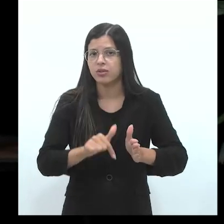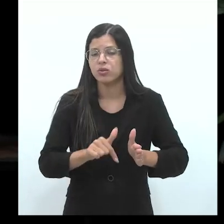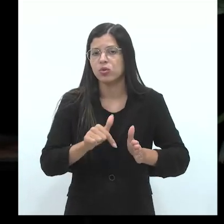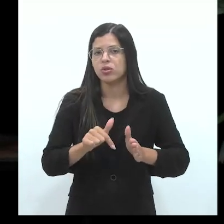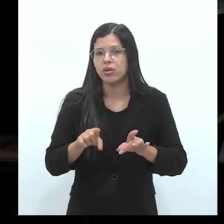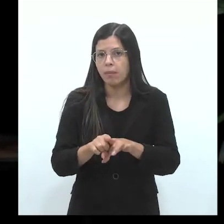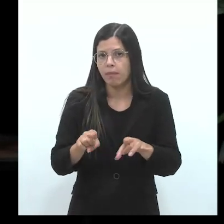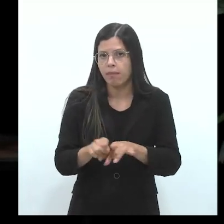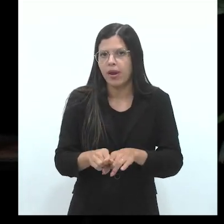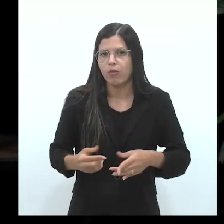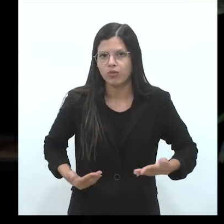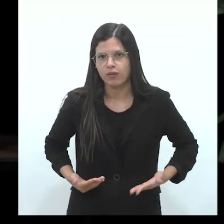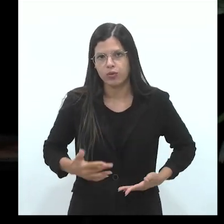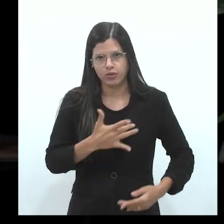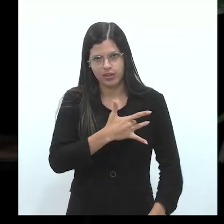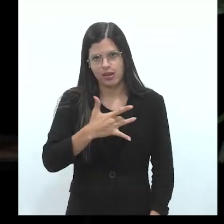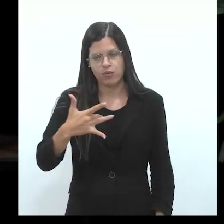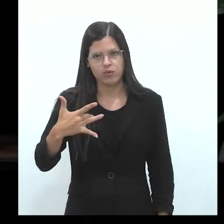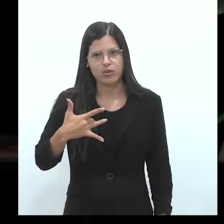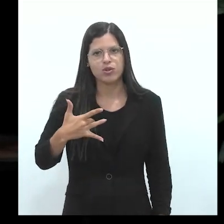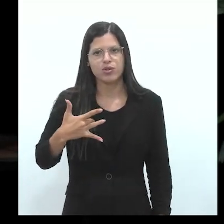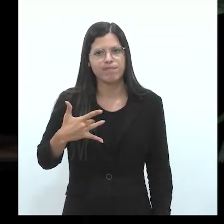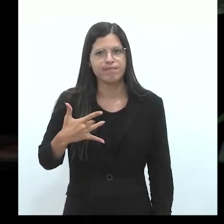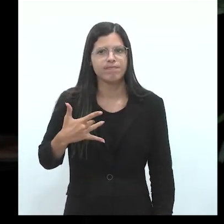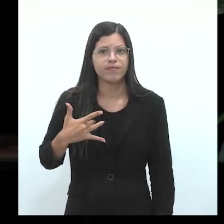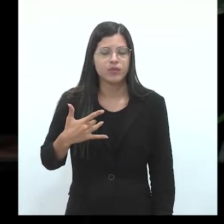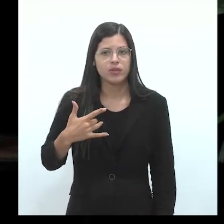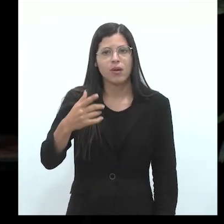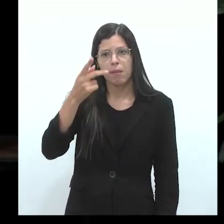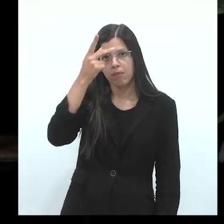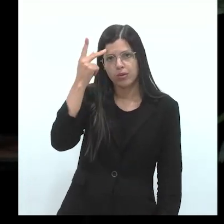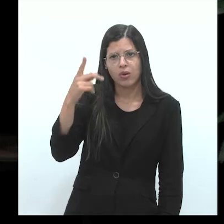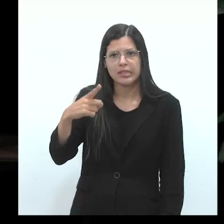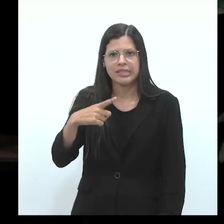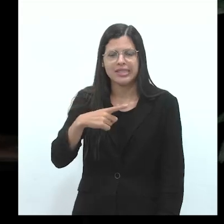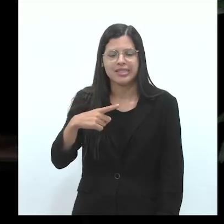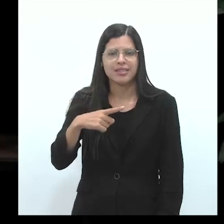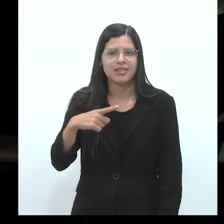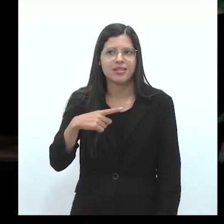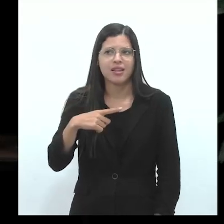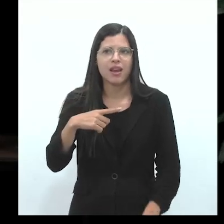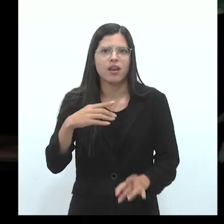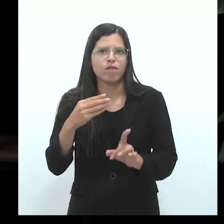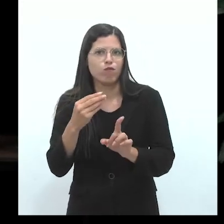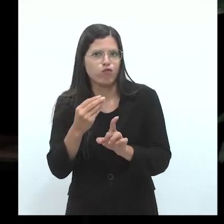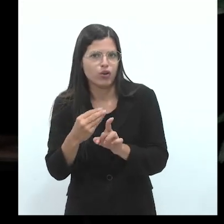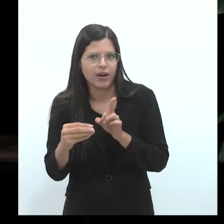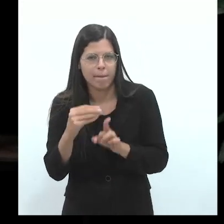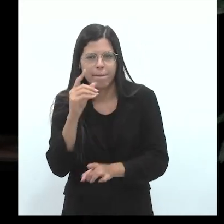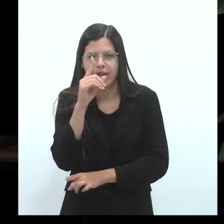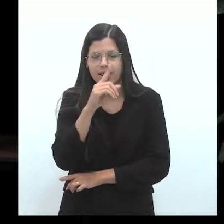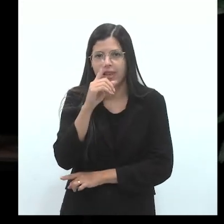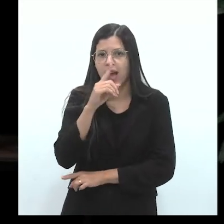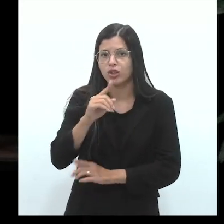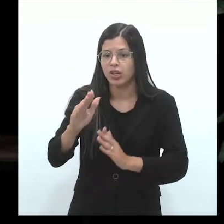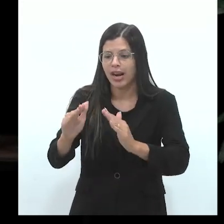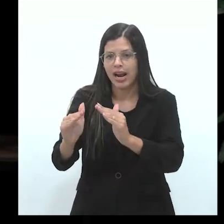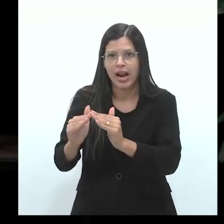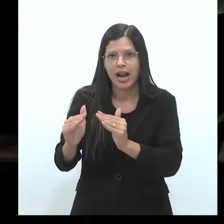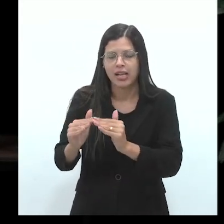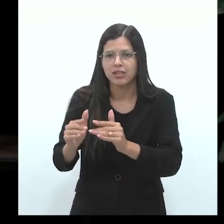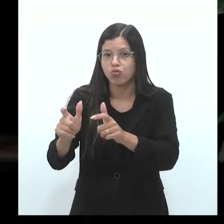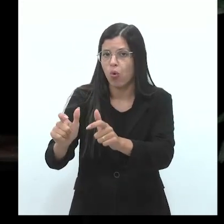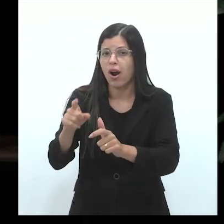ao serviço de saúde. Então, a pessoa já tem a própria vulnerabilidade de morar num local de